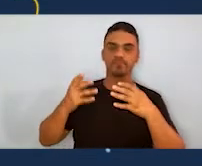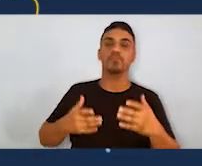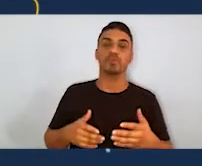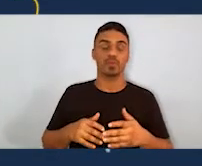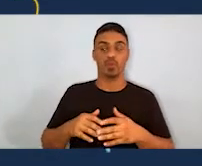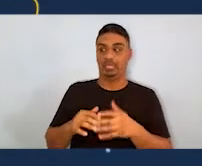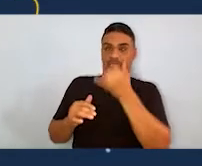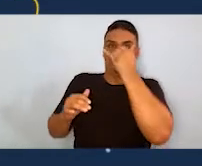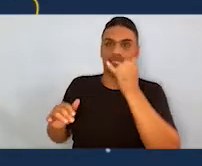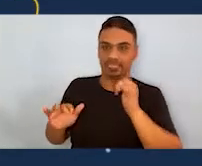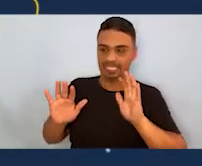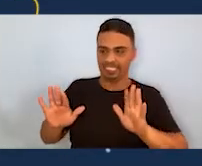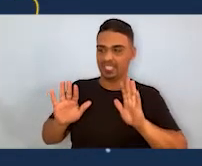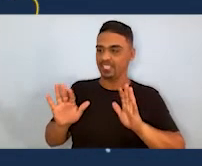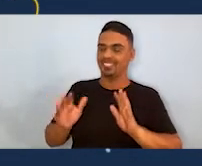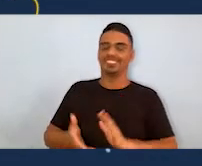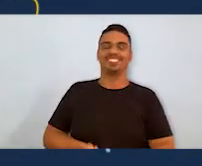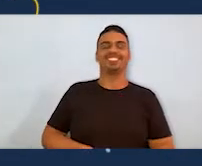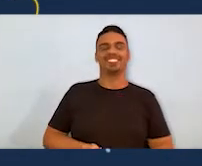E, opa!